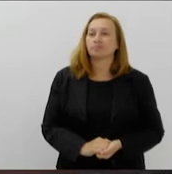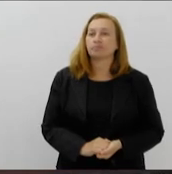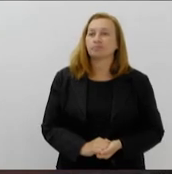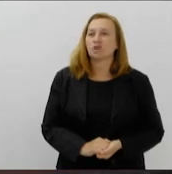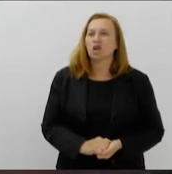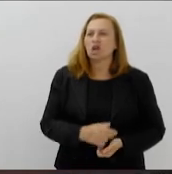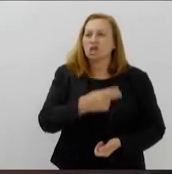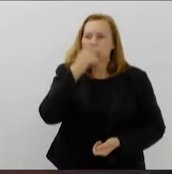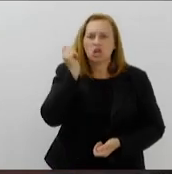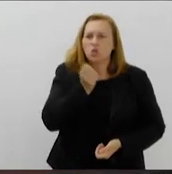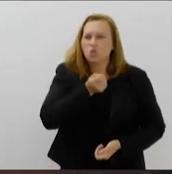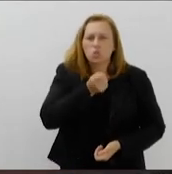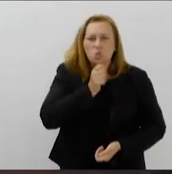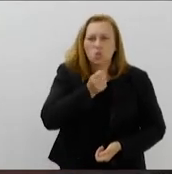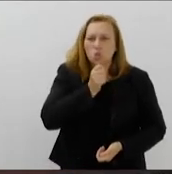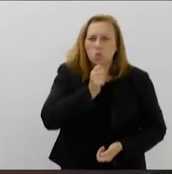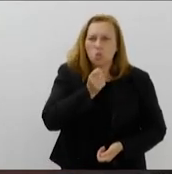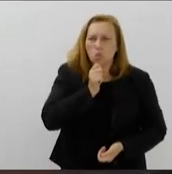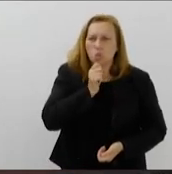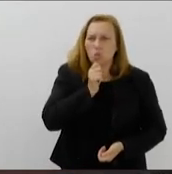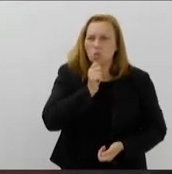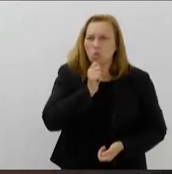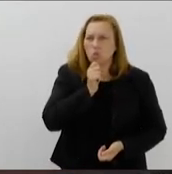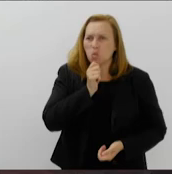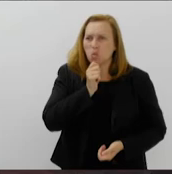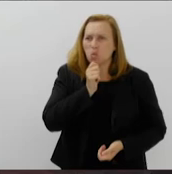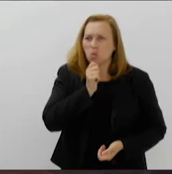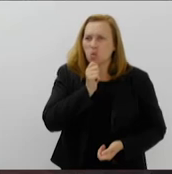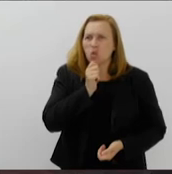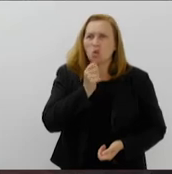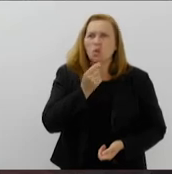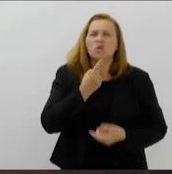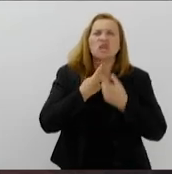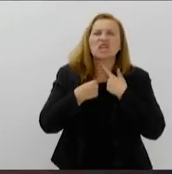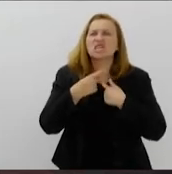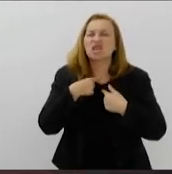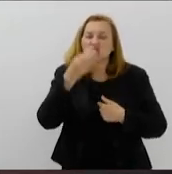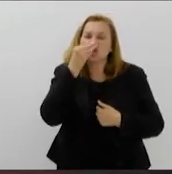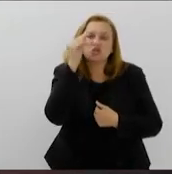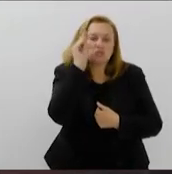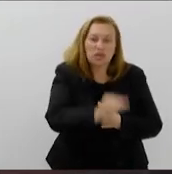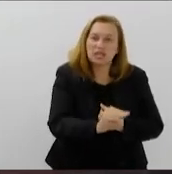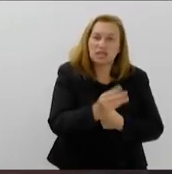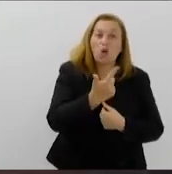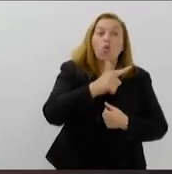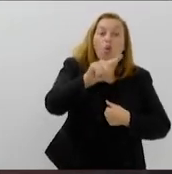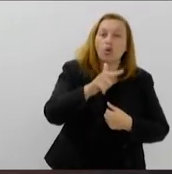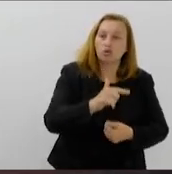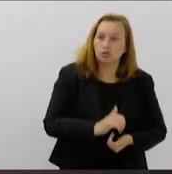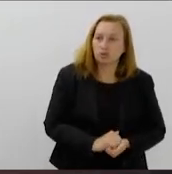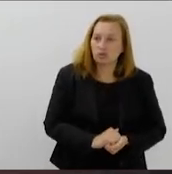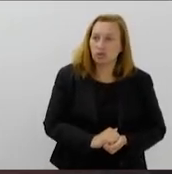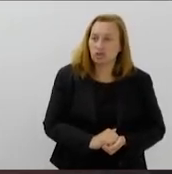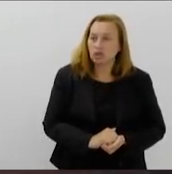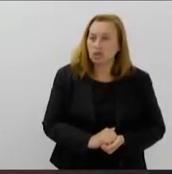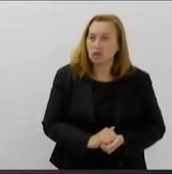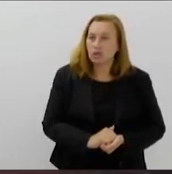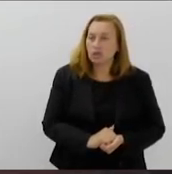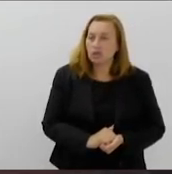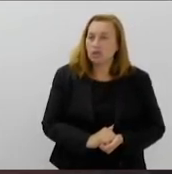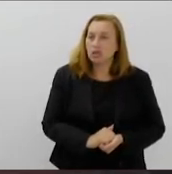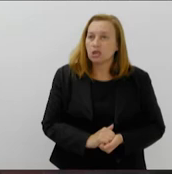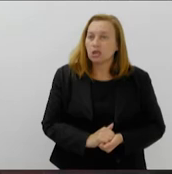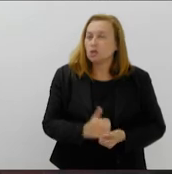Ninguém tem a intenção de desrespeitar. Ninguém quer que as pessoas com esta